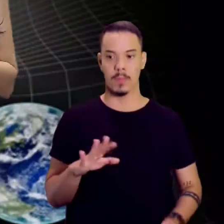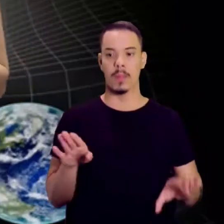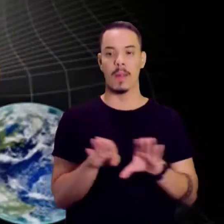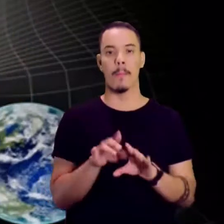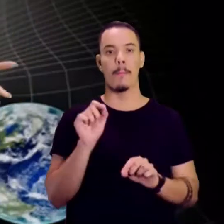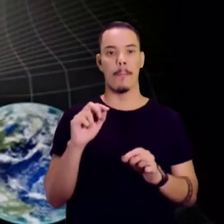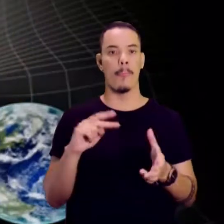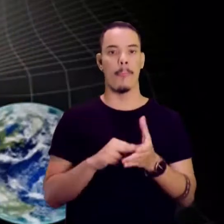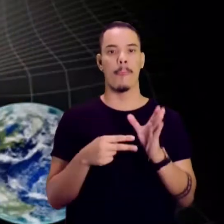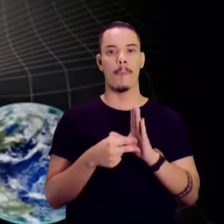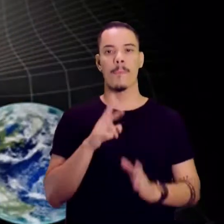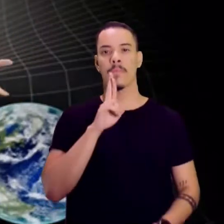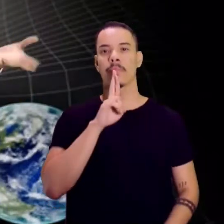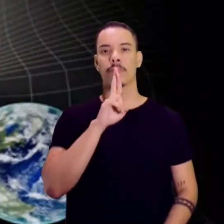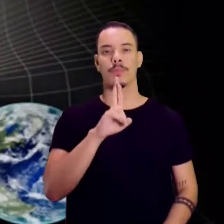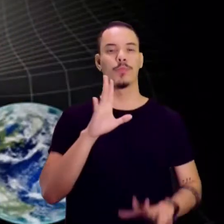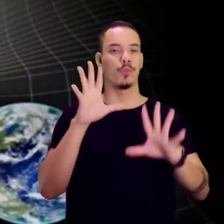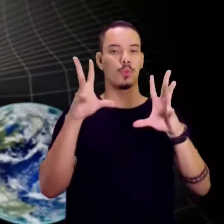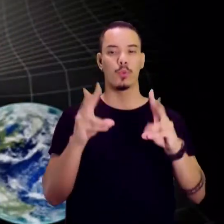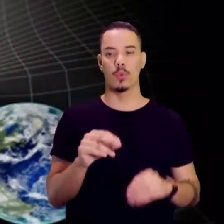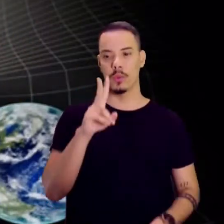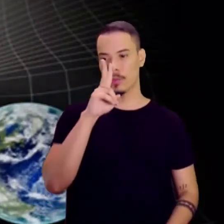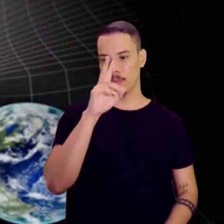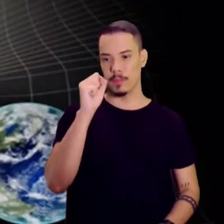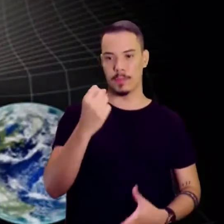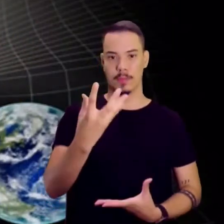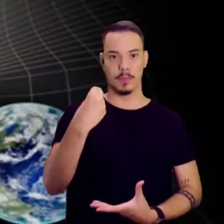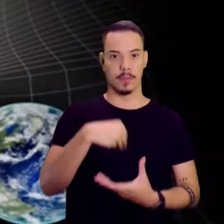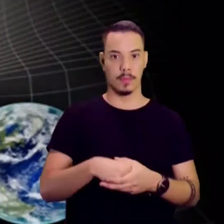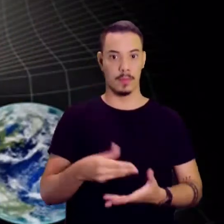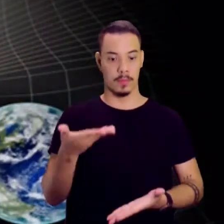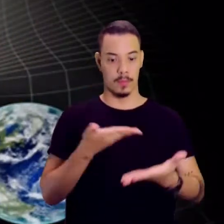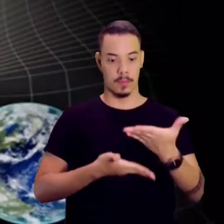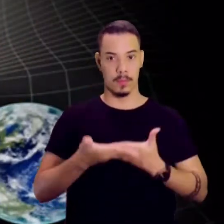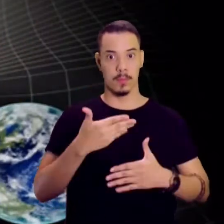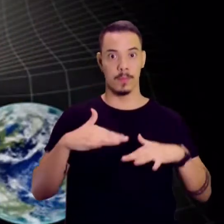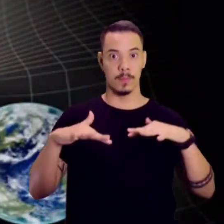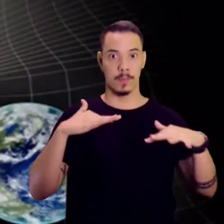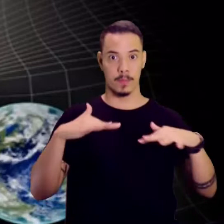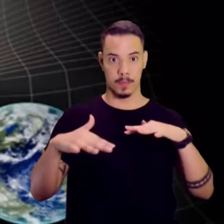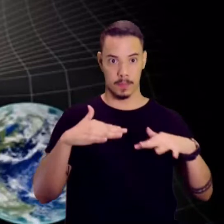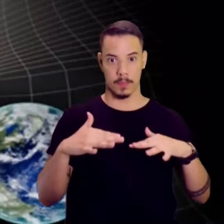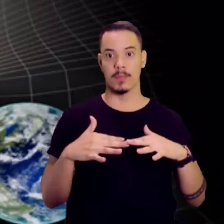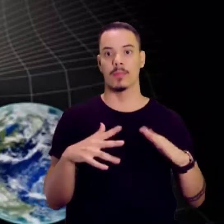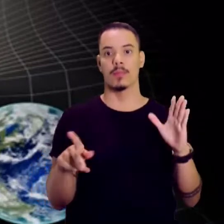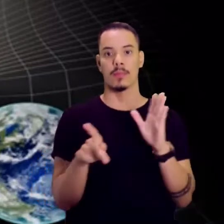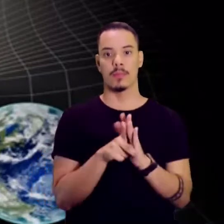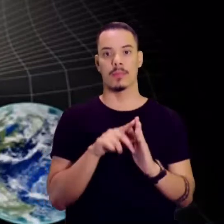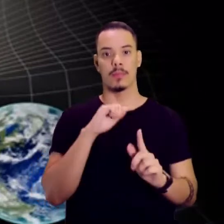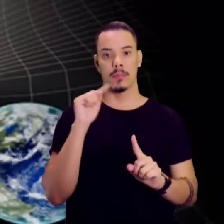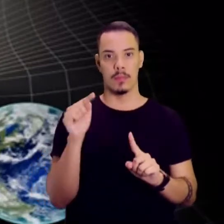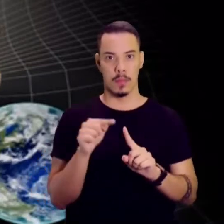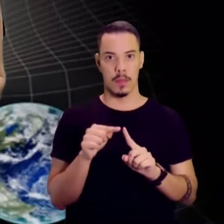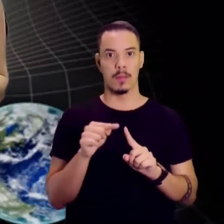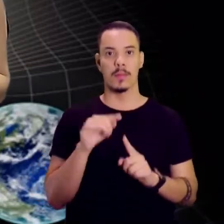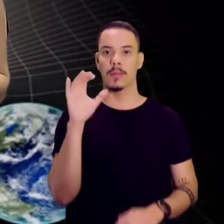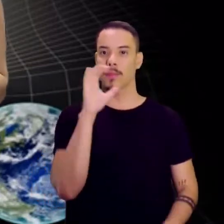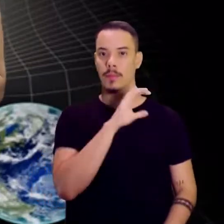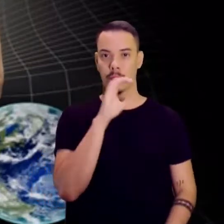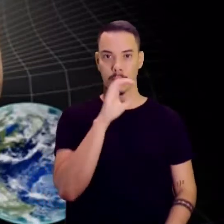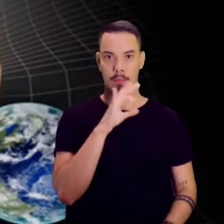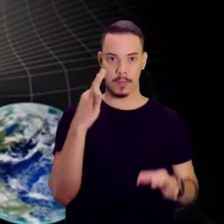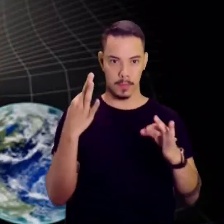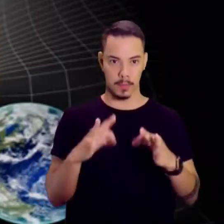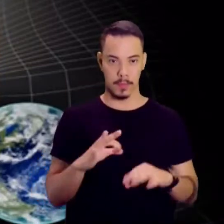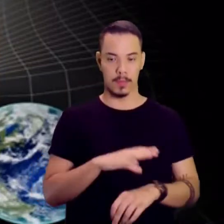que resulta, as forças que resultam ali da aplicação do movimento para que tenha essa modificação de velocidade, né?